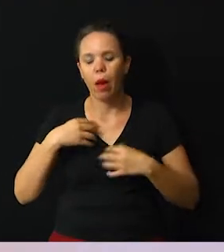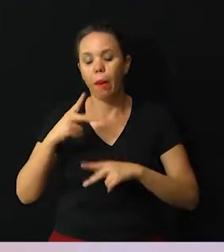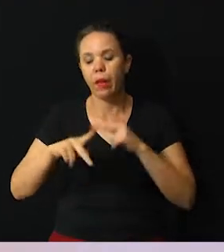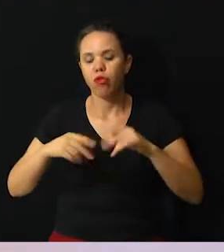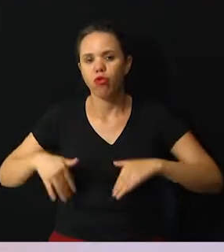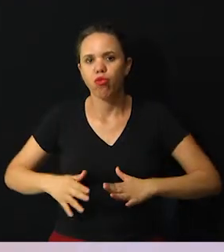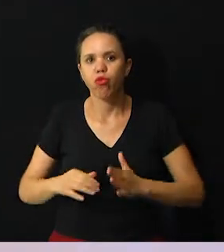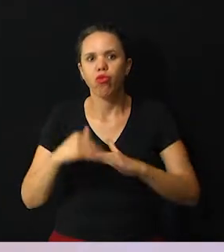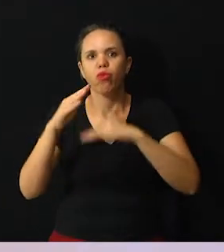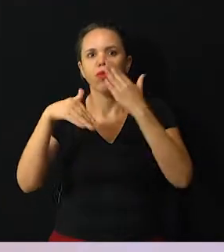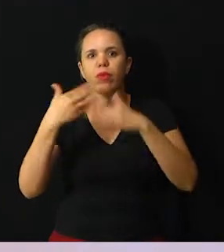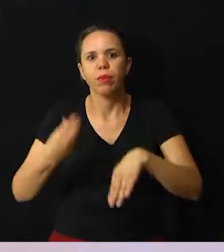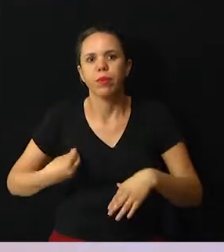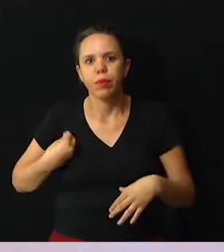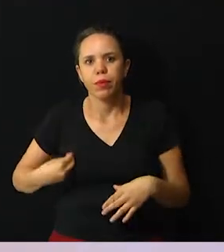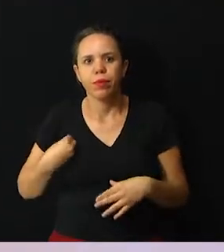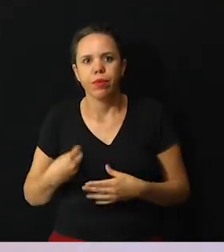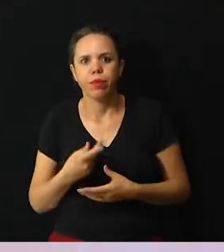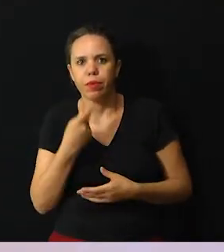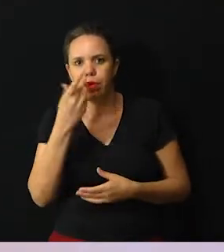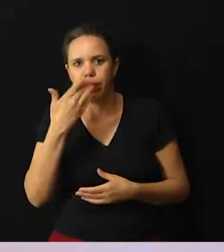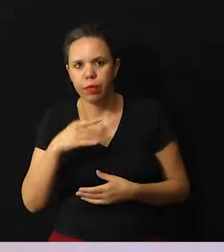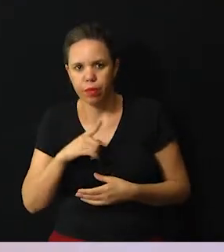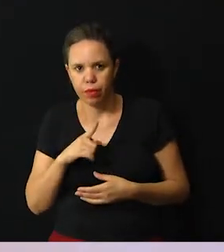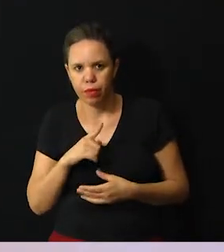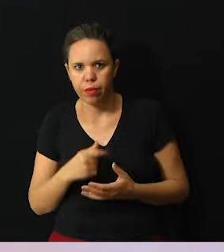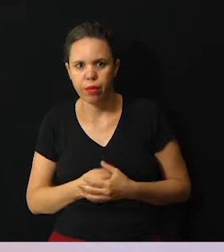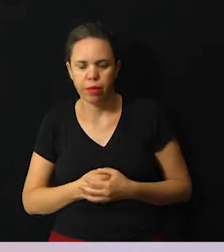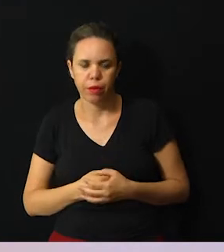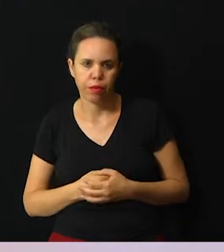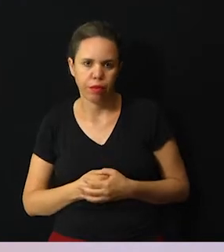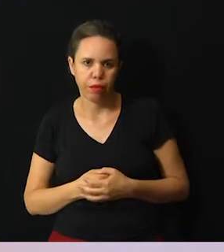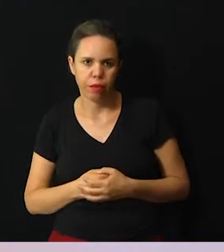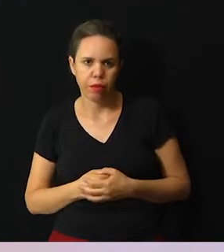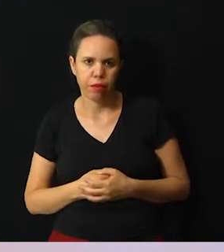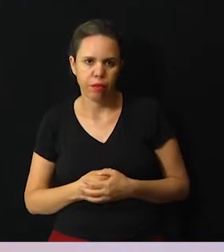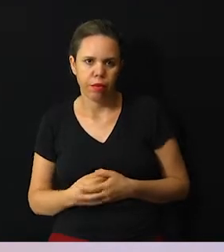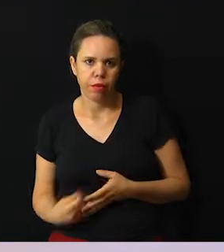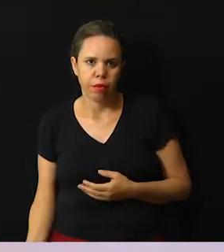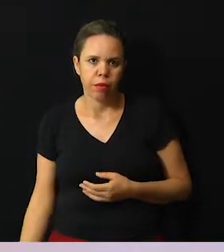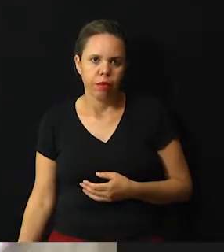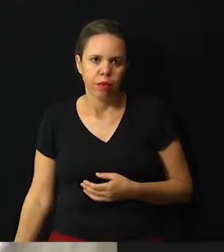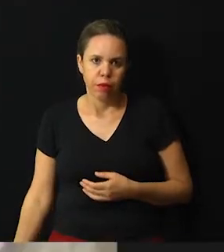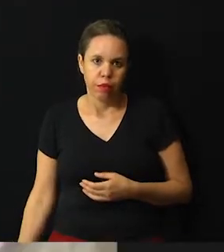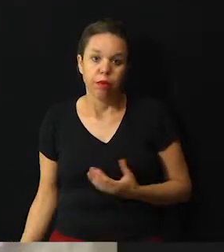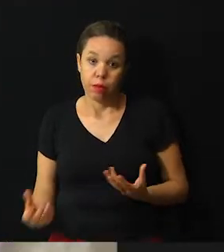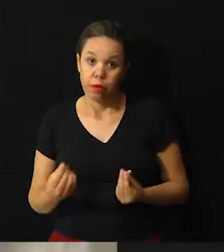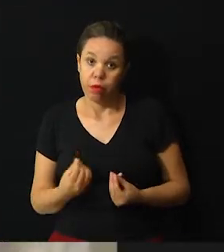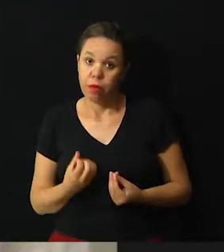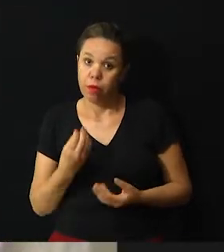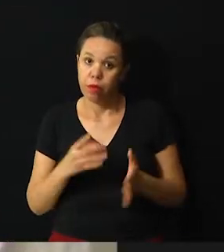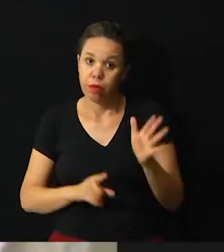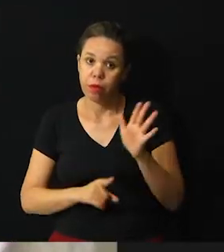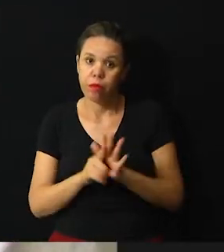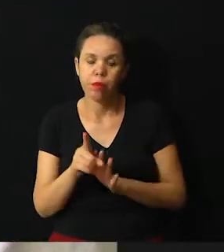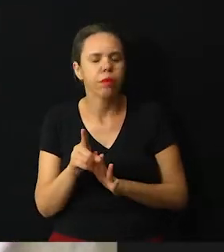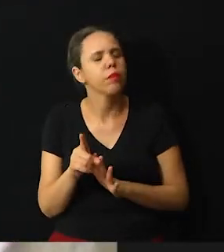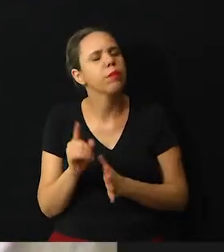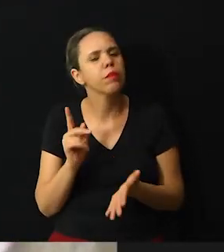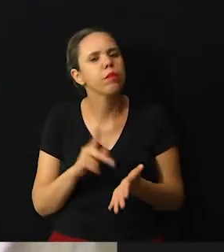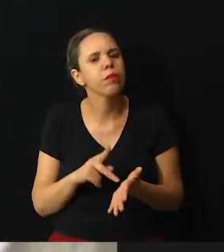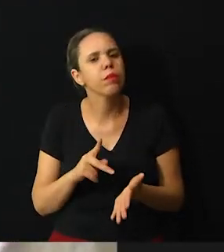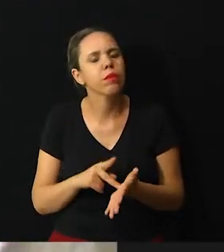vai desenvolvendo aí ao longo da vida? O senhor disse que criança tem também? Pode apresentar? Muito bem, é uma boa pergunta.